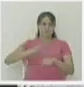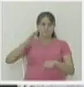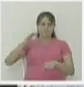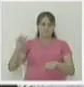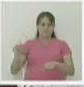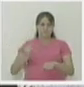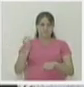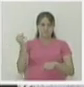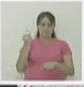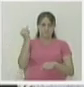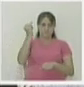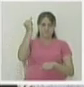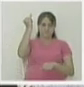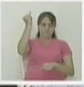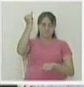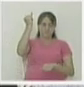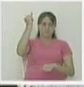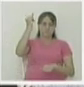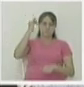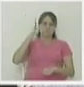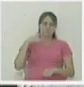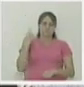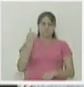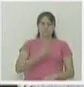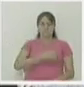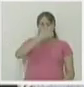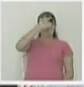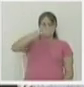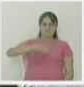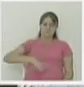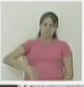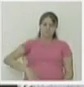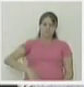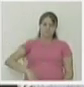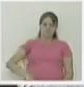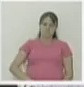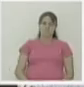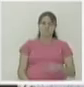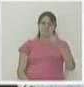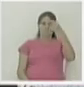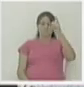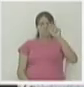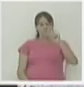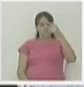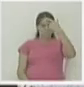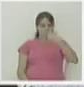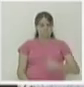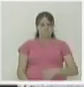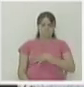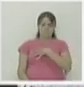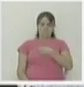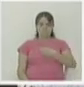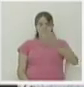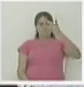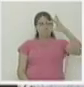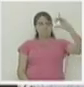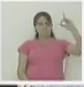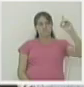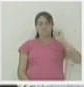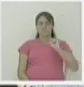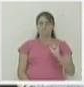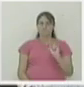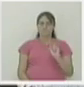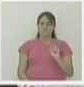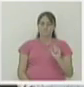importante em nós, a nossa identidade por excelência, é sermos filhos de Deus. É isso que